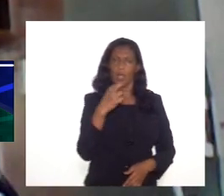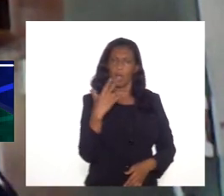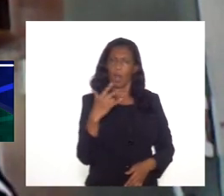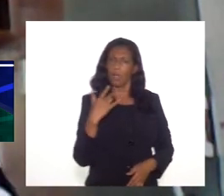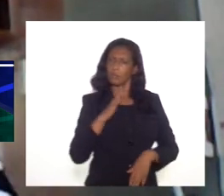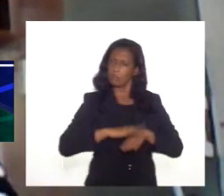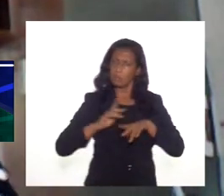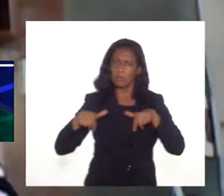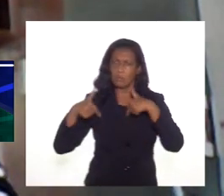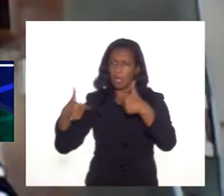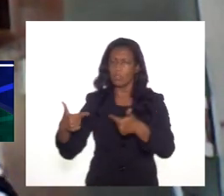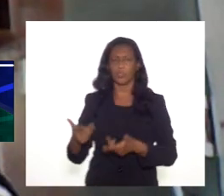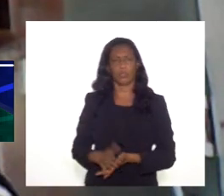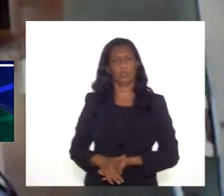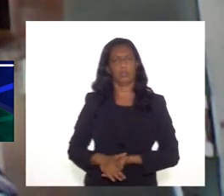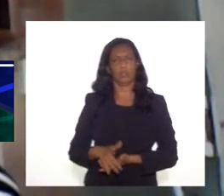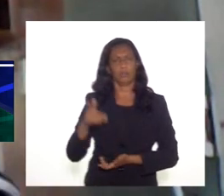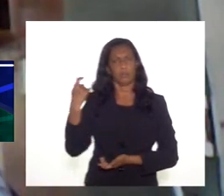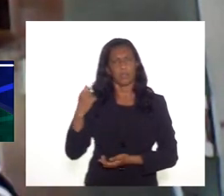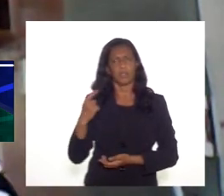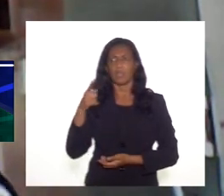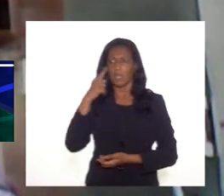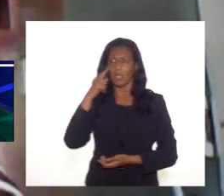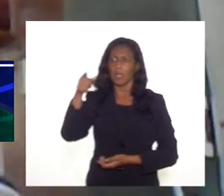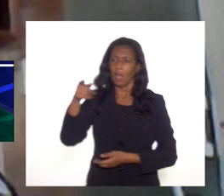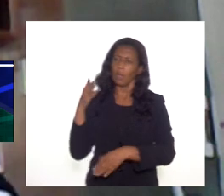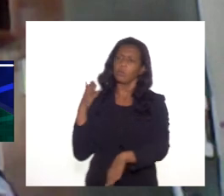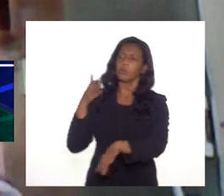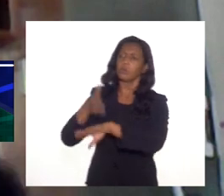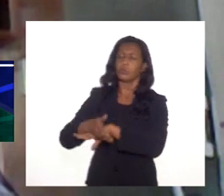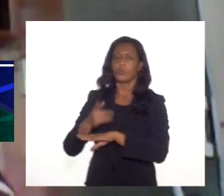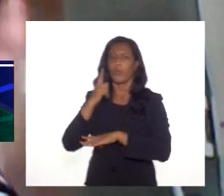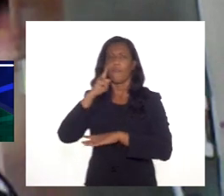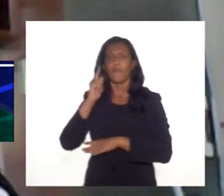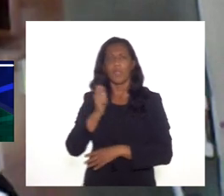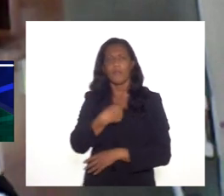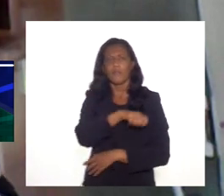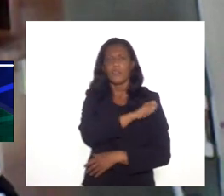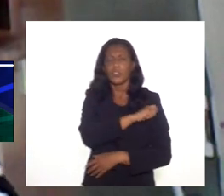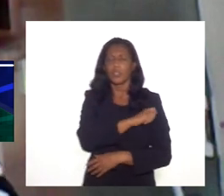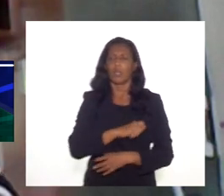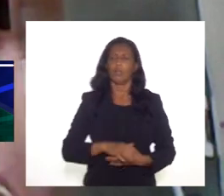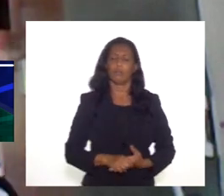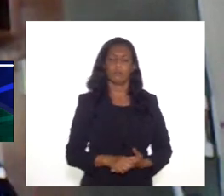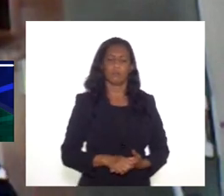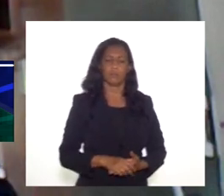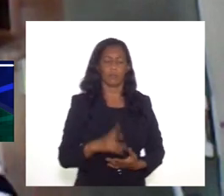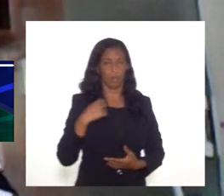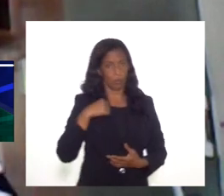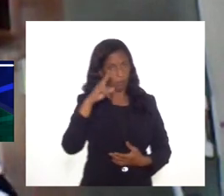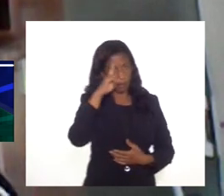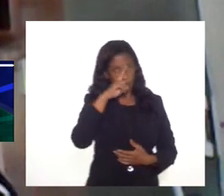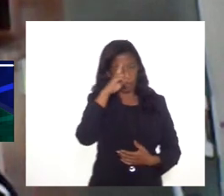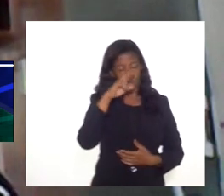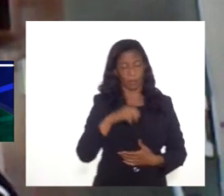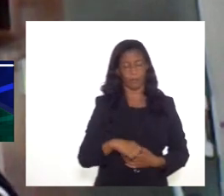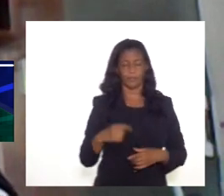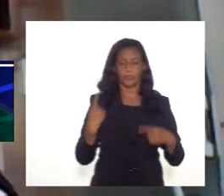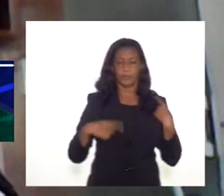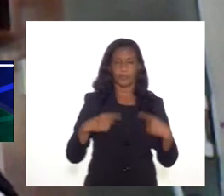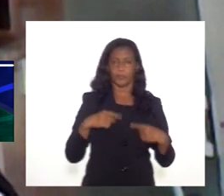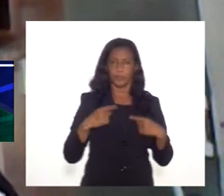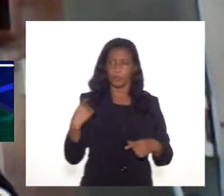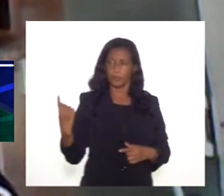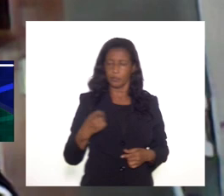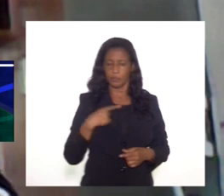Temos que tomar algumas iniciativas, uma delas é rever a questão dos incentivos fiscais. Eu me recordo que numa discussão